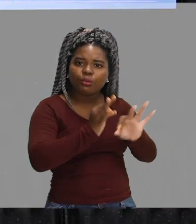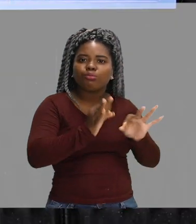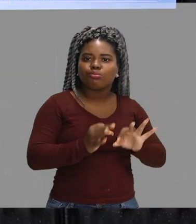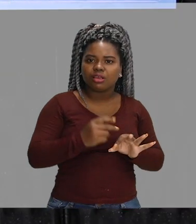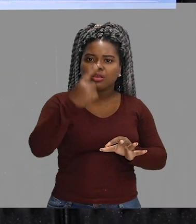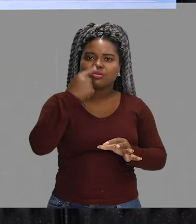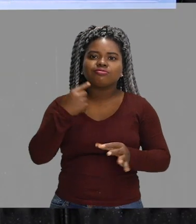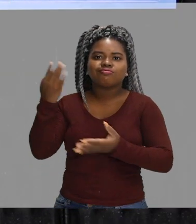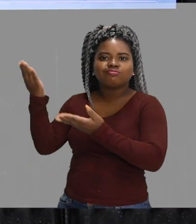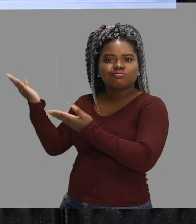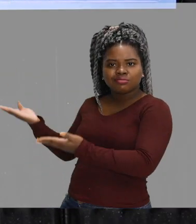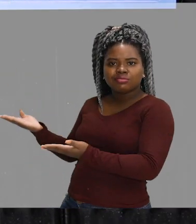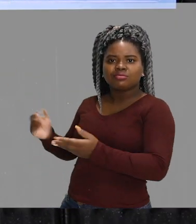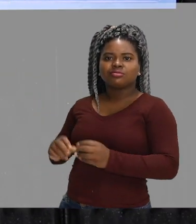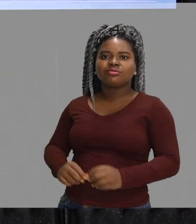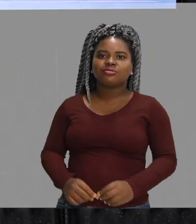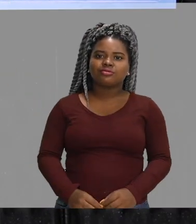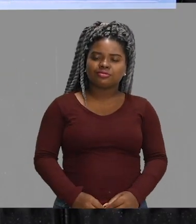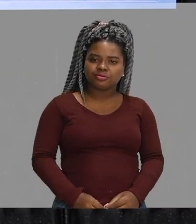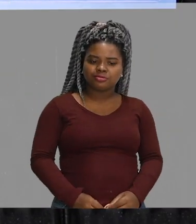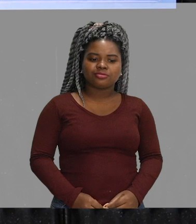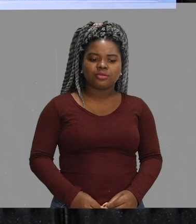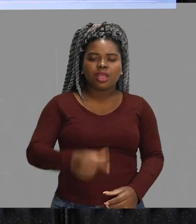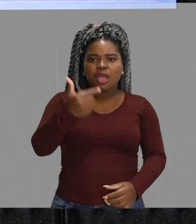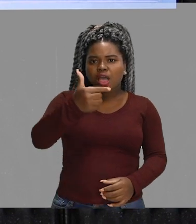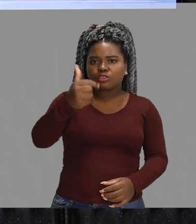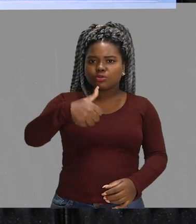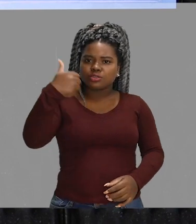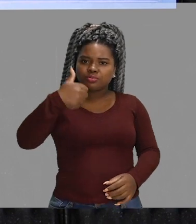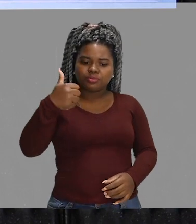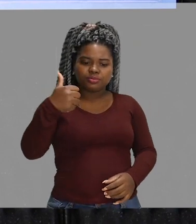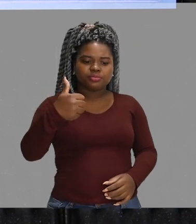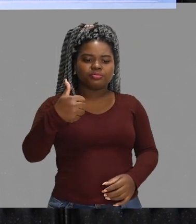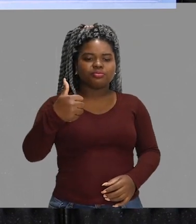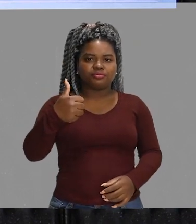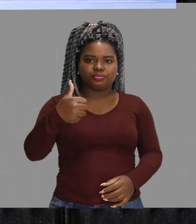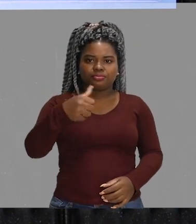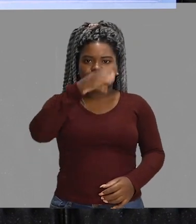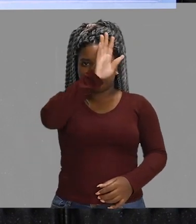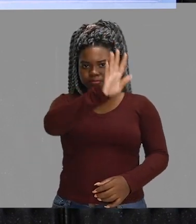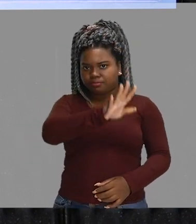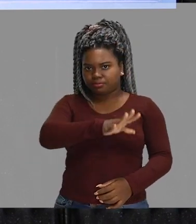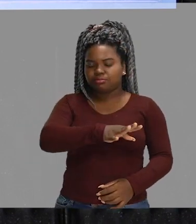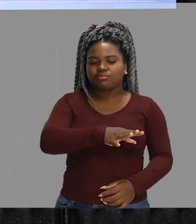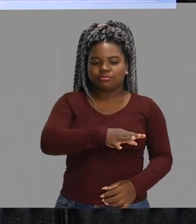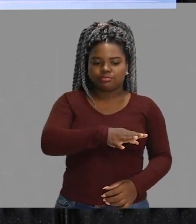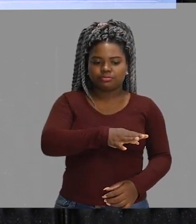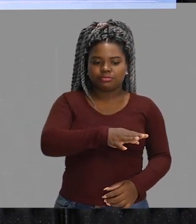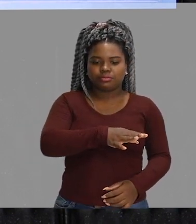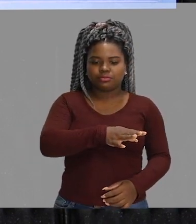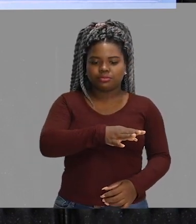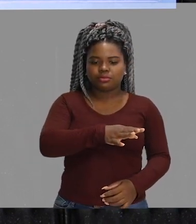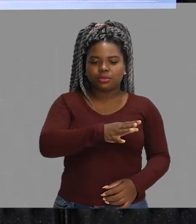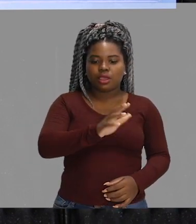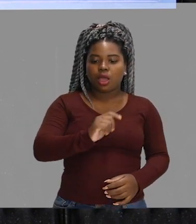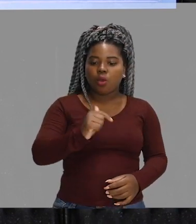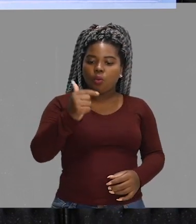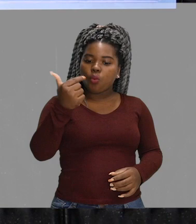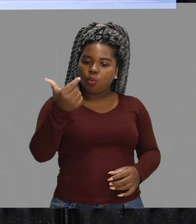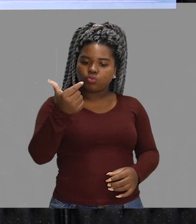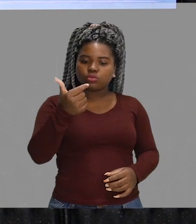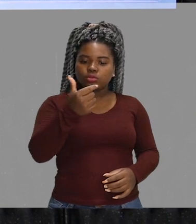é qual? Observando toda a distribuição eletrônica, né, a gente nota que parou no